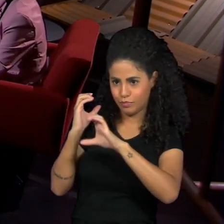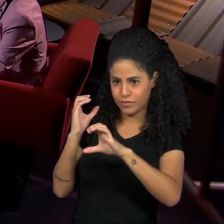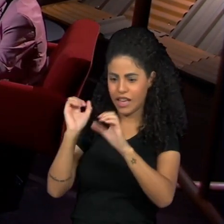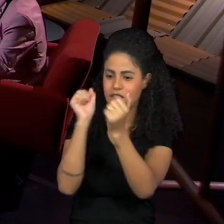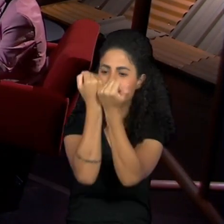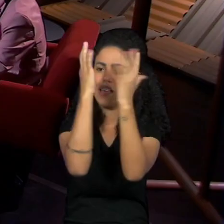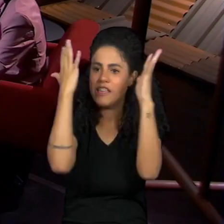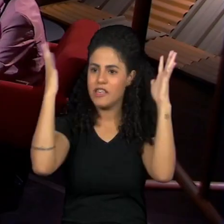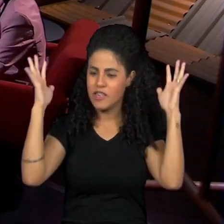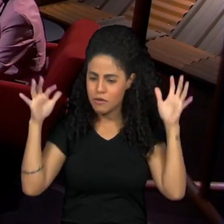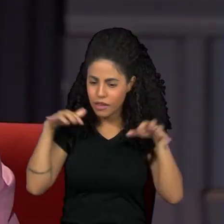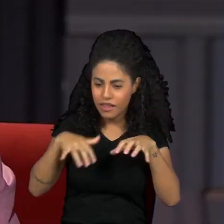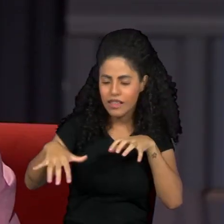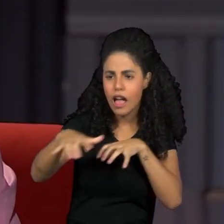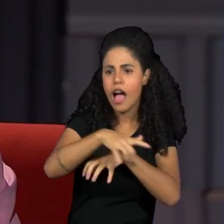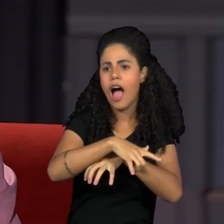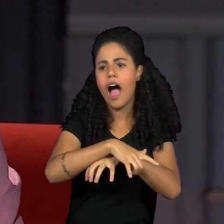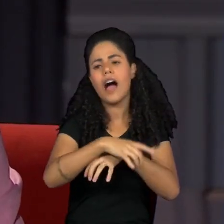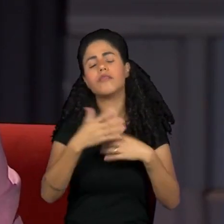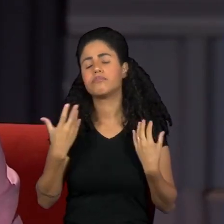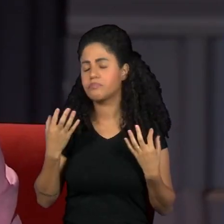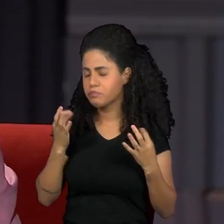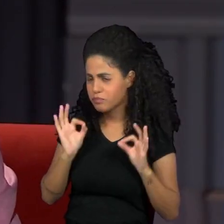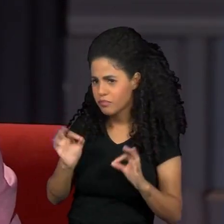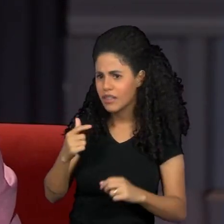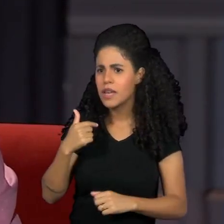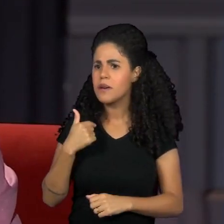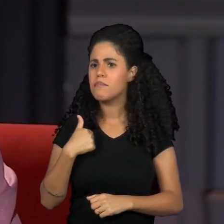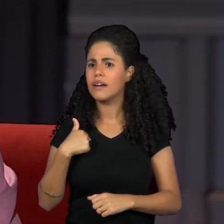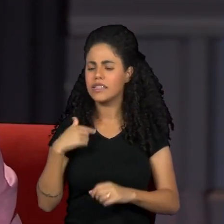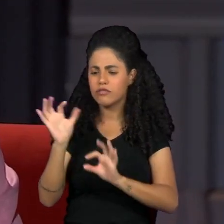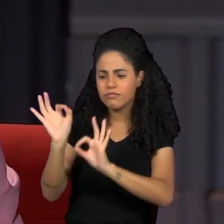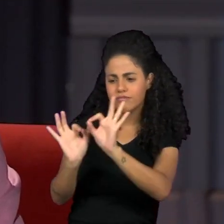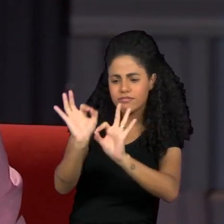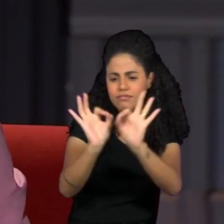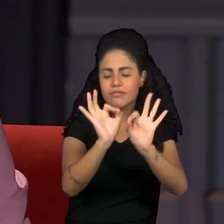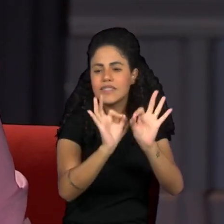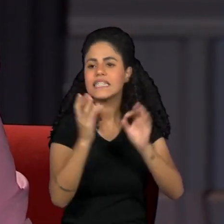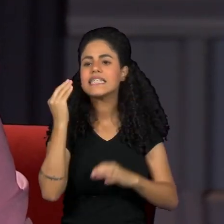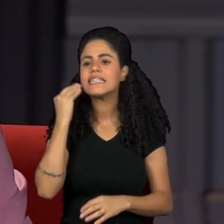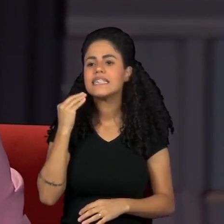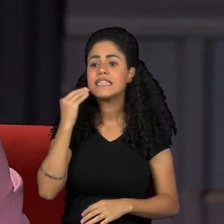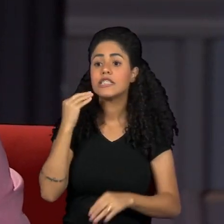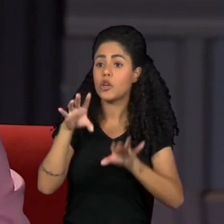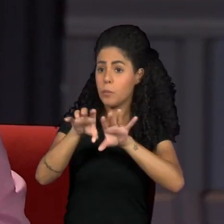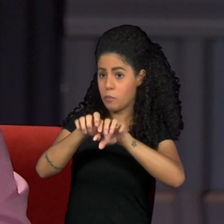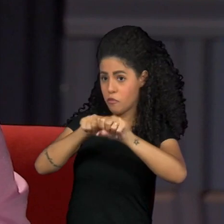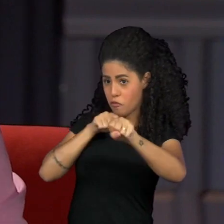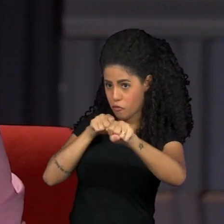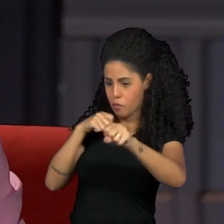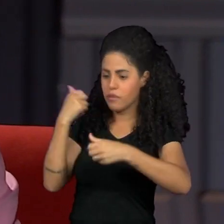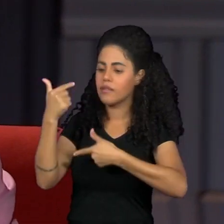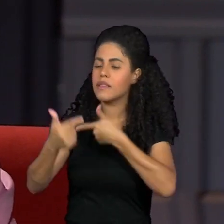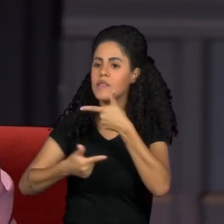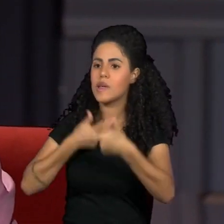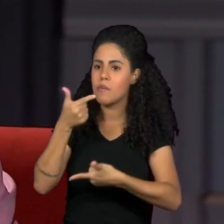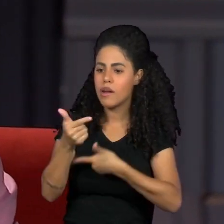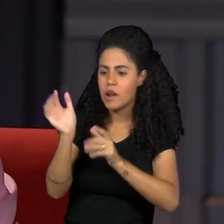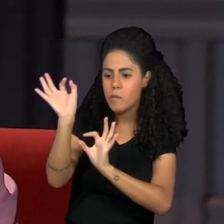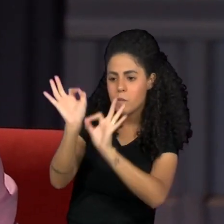eu achei que eu ia salvar o mundo, mas eu não me vi nos números. Então, me formei, trabalhei com